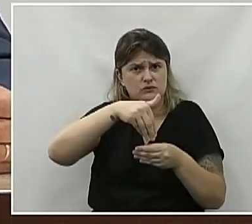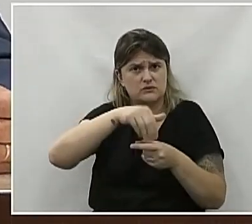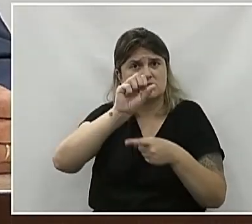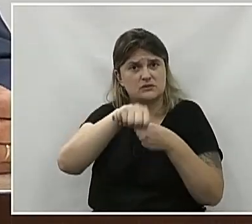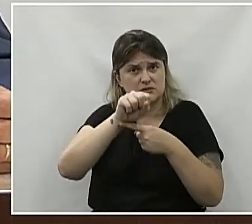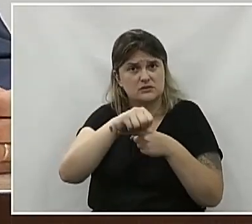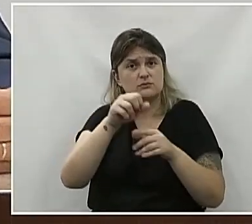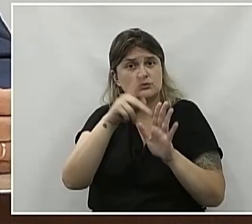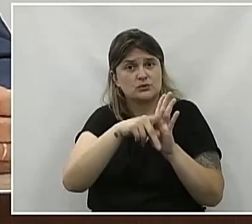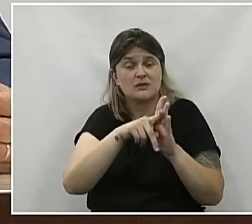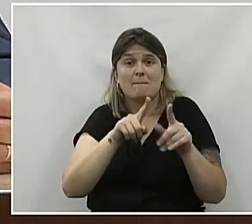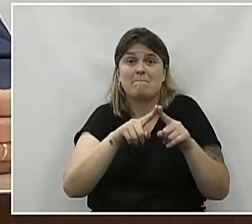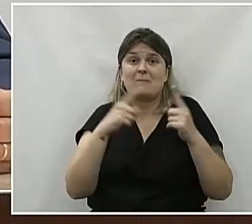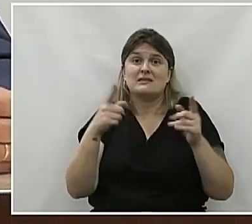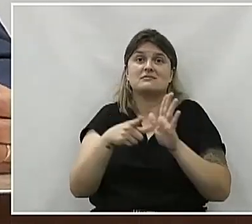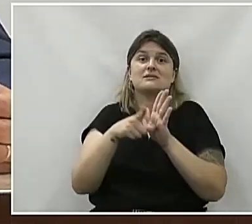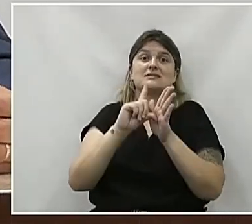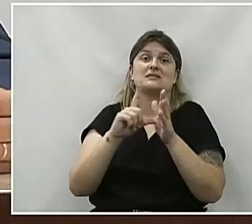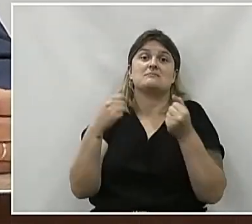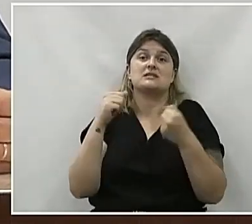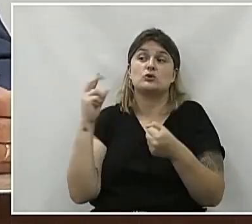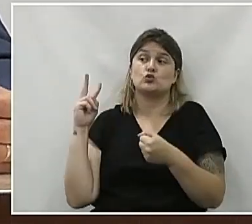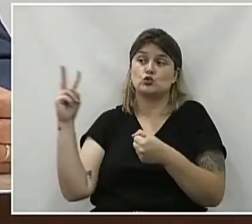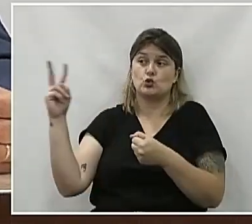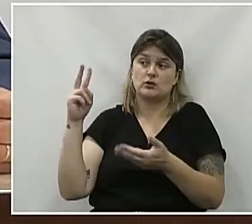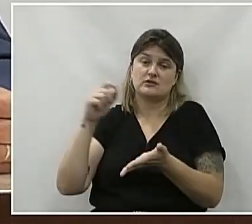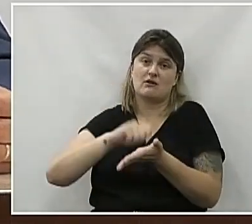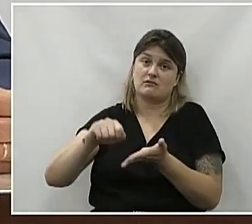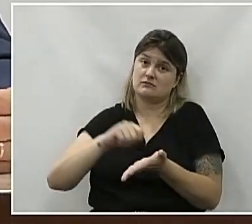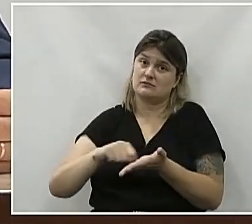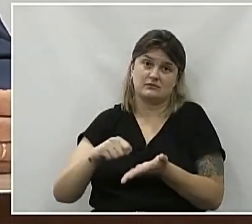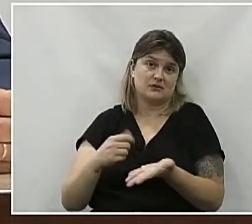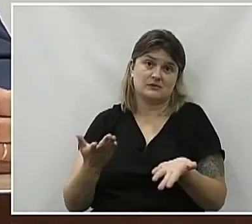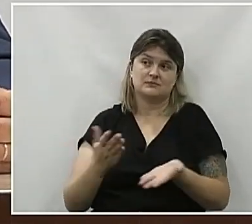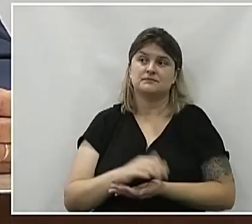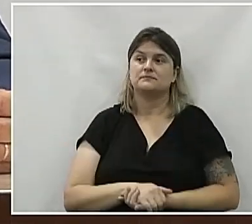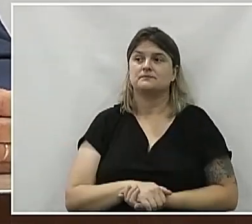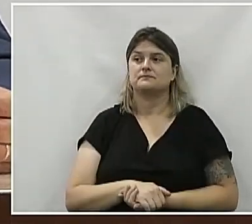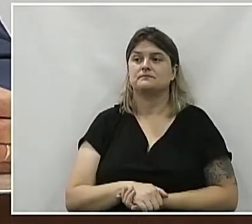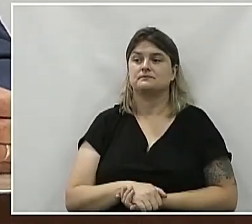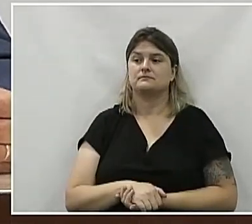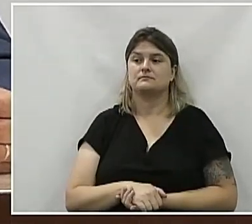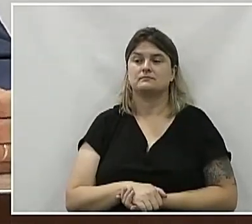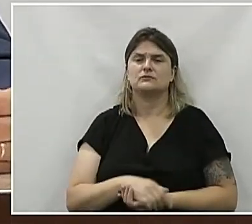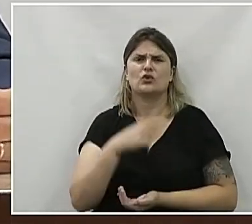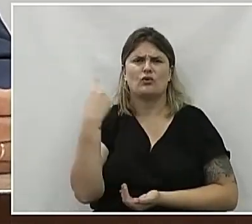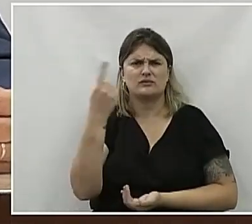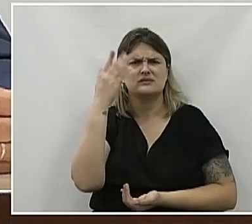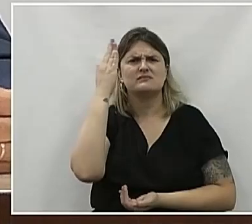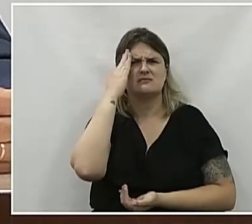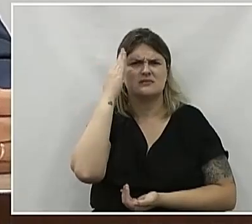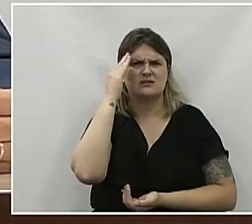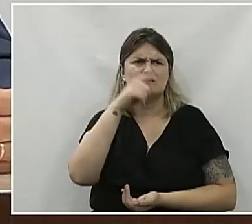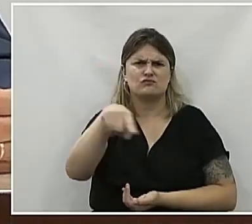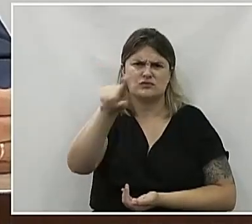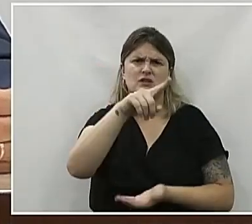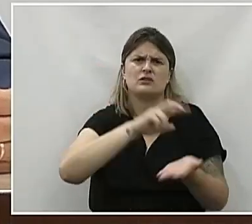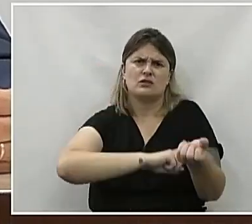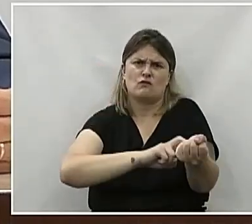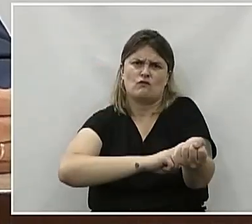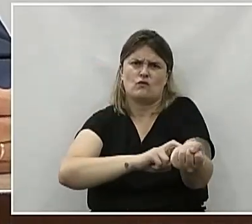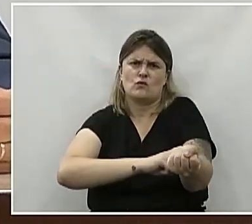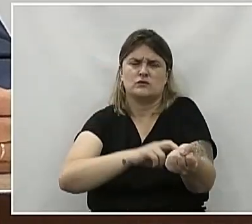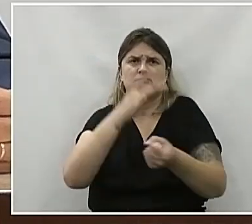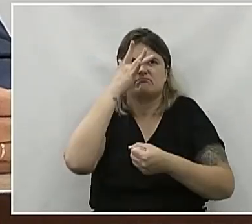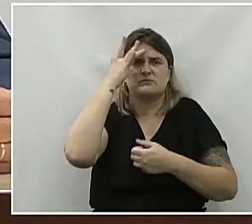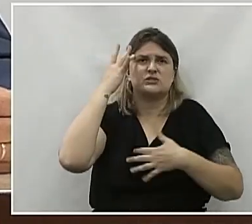o projeto Mas precisa das assinaturas da comissão de Finanças a gente entende aí às